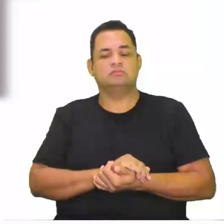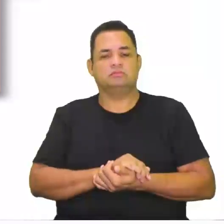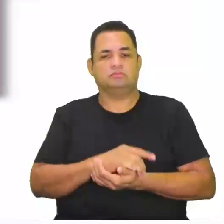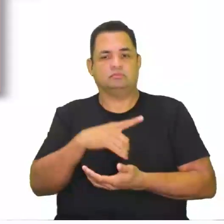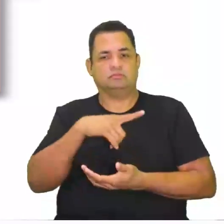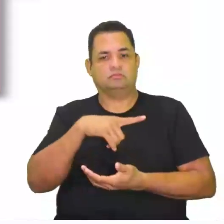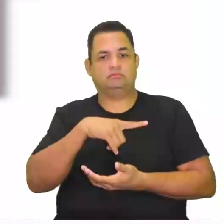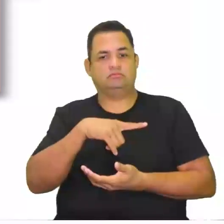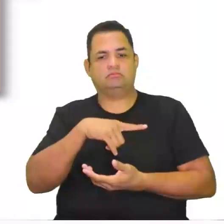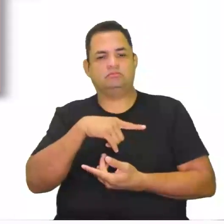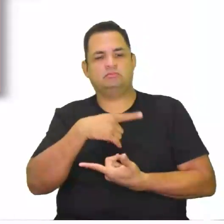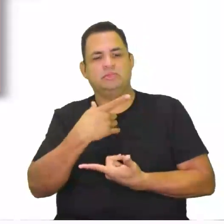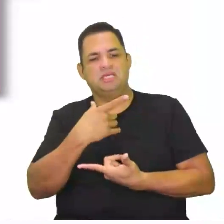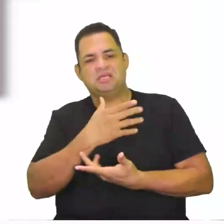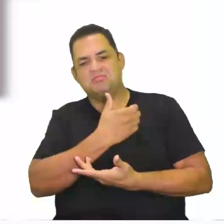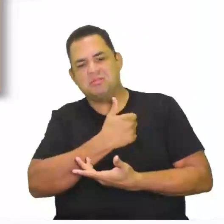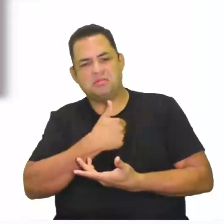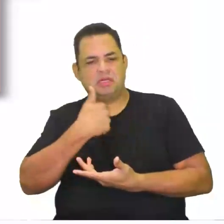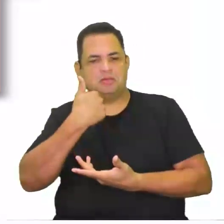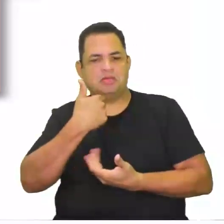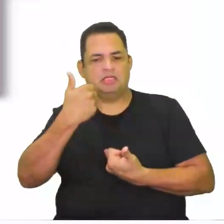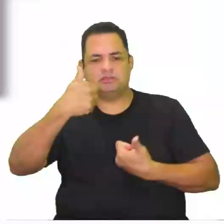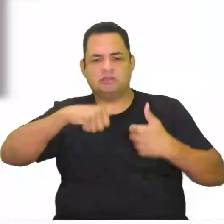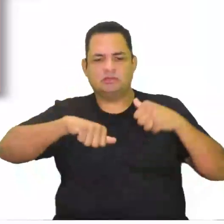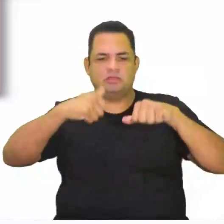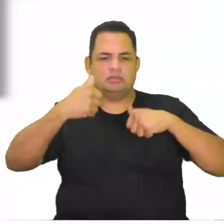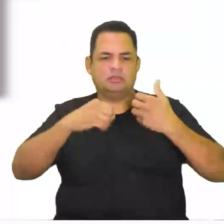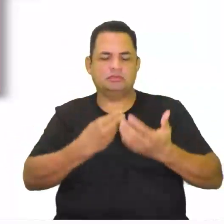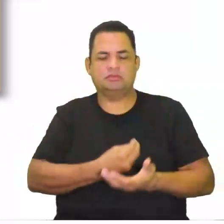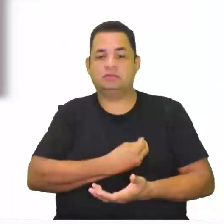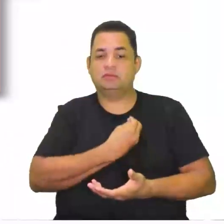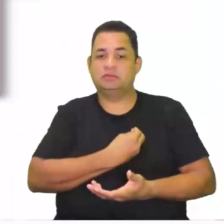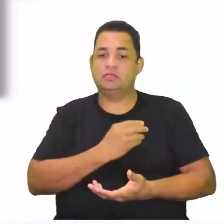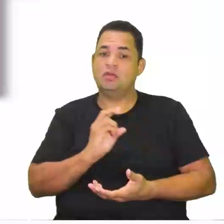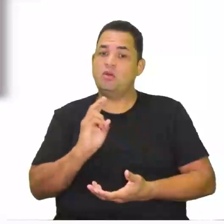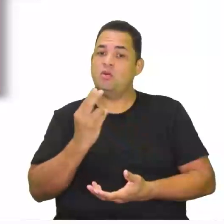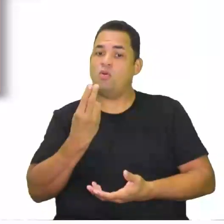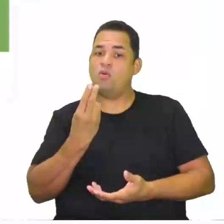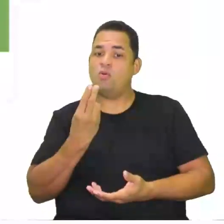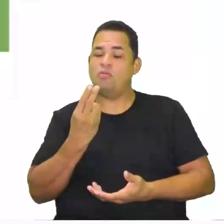ela tem um intuito de melhorar a nossa qualidade de vida ou não, né, pessoal?